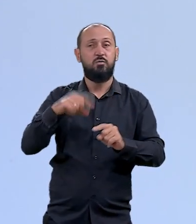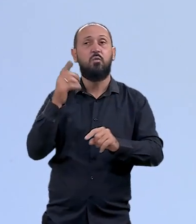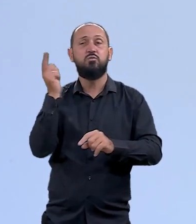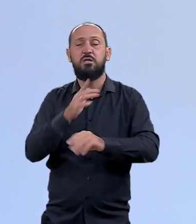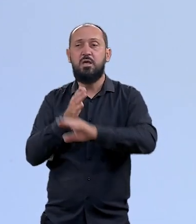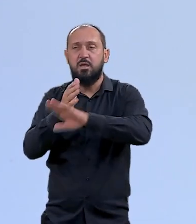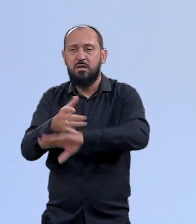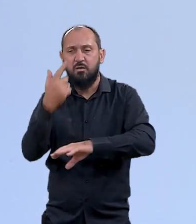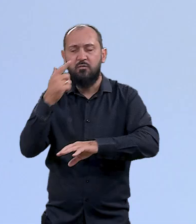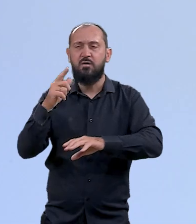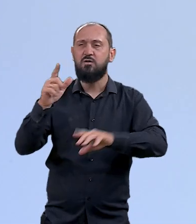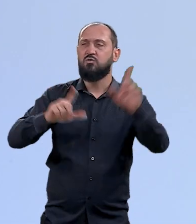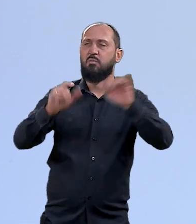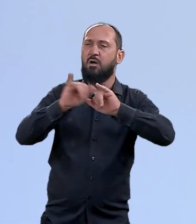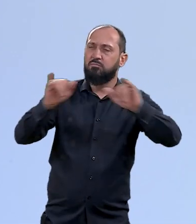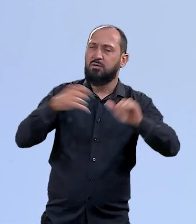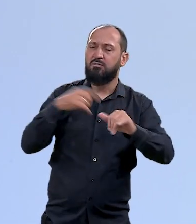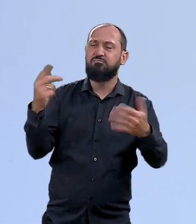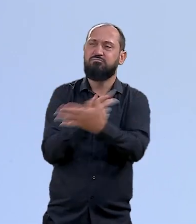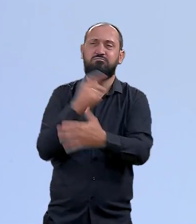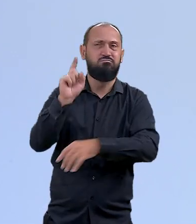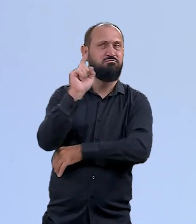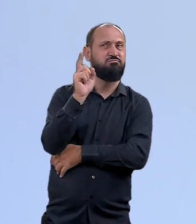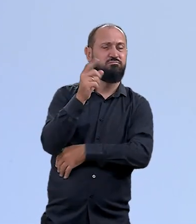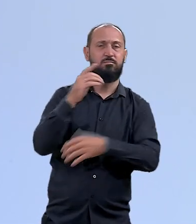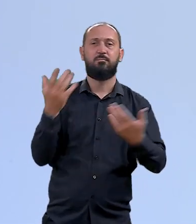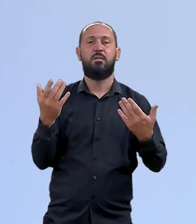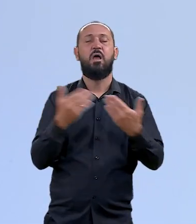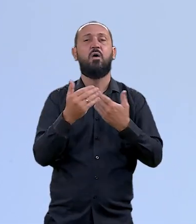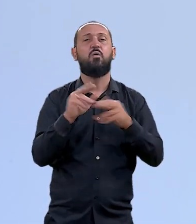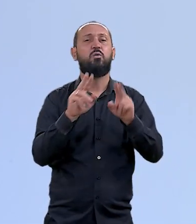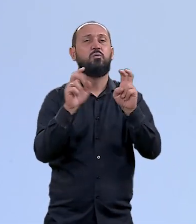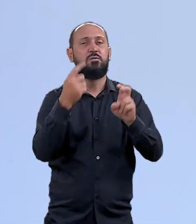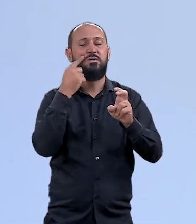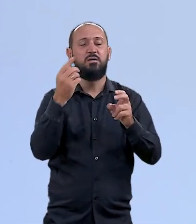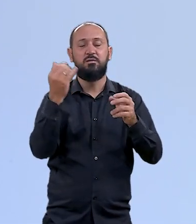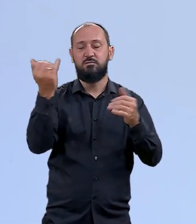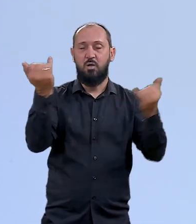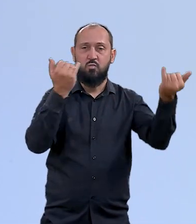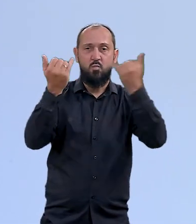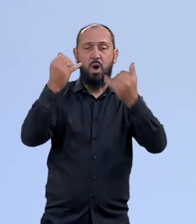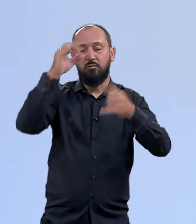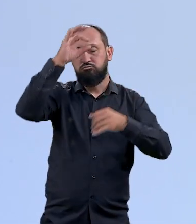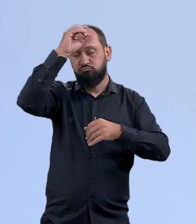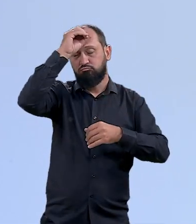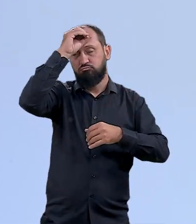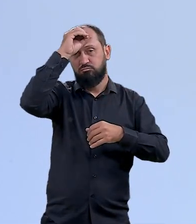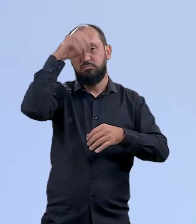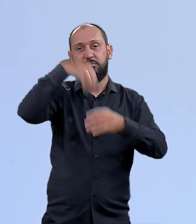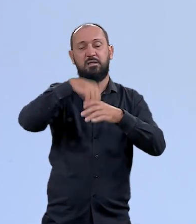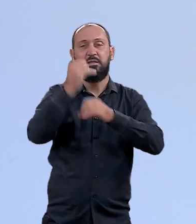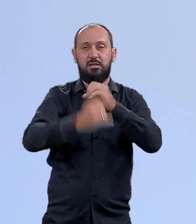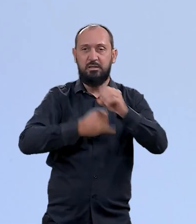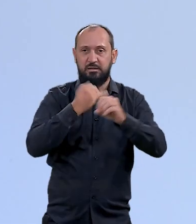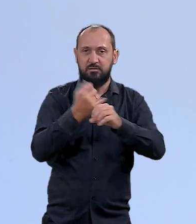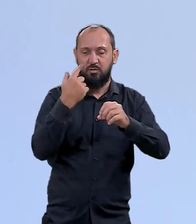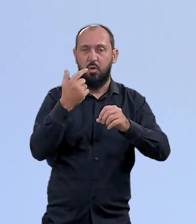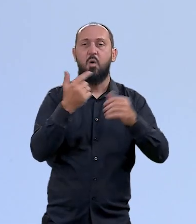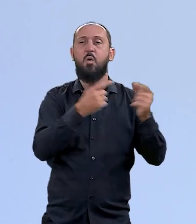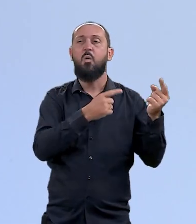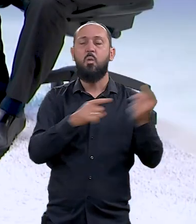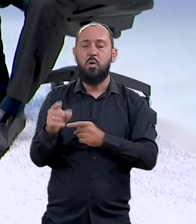Comum Estadual, na Justiça Comum Federal, o Poder Judiciário tem que ser provocado, a Justiça Eleitoral pode atuar de ofício, seja numa propaganda